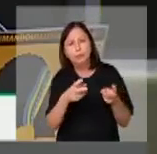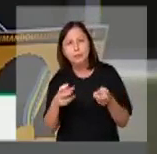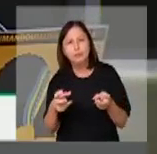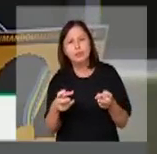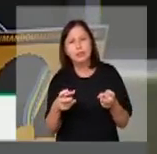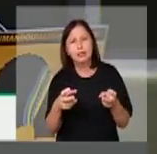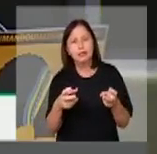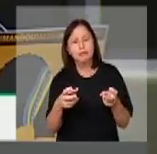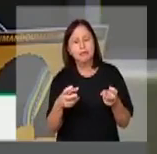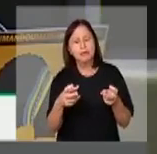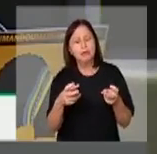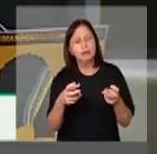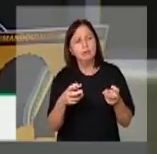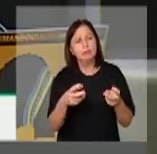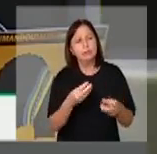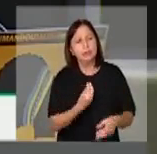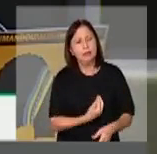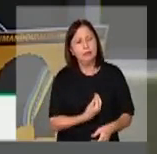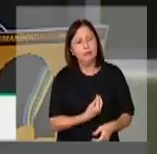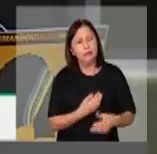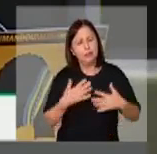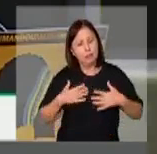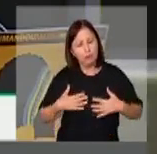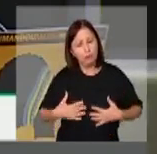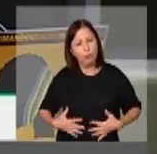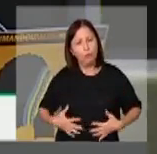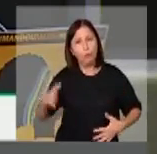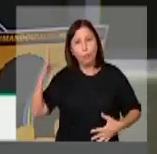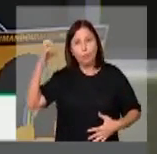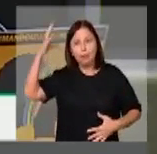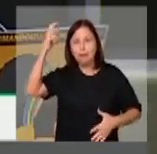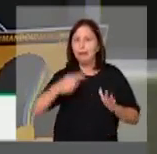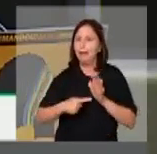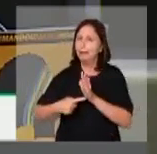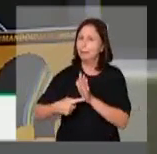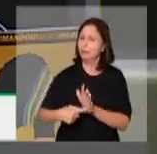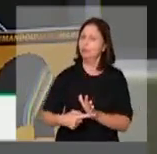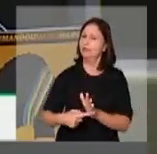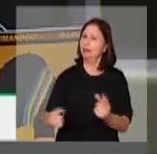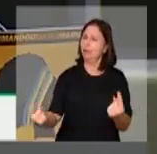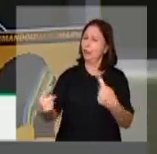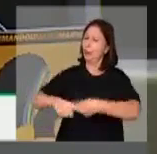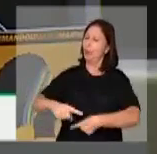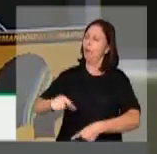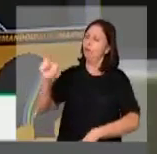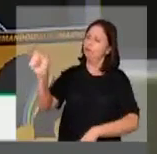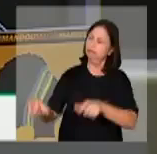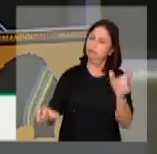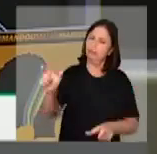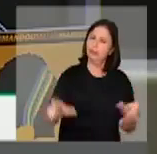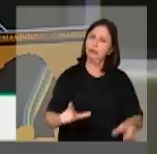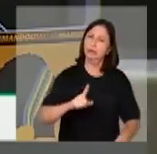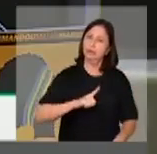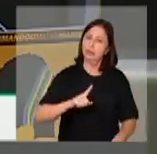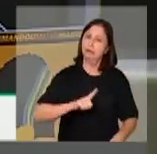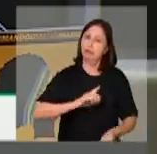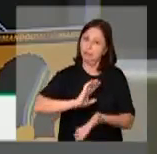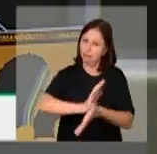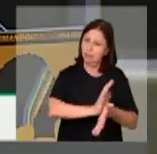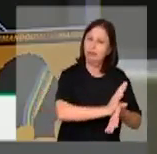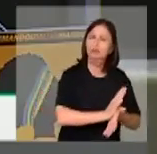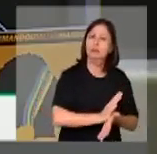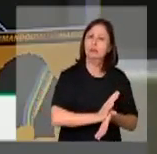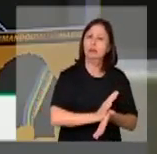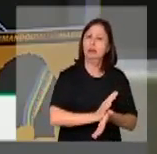no corpo da Marielle e tão combatida por ela na sua praxis revolucionária